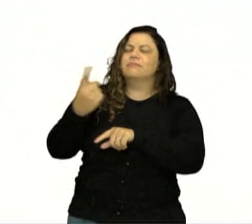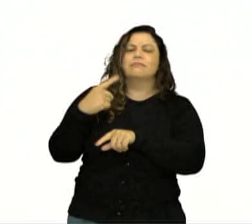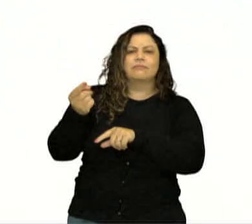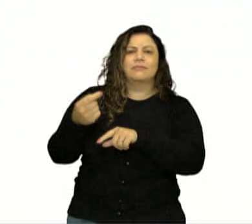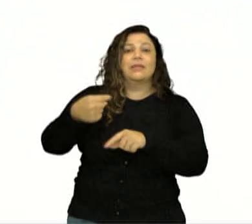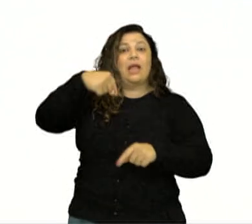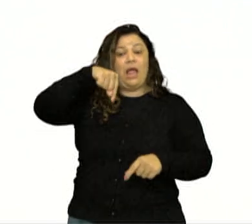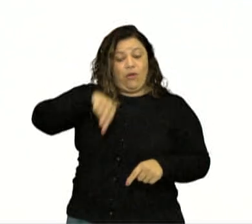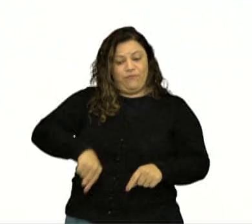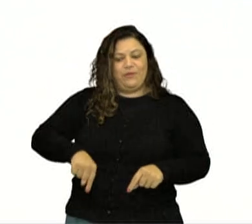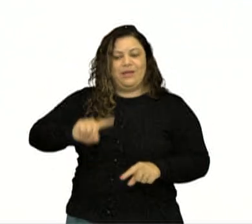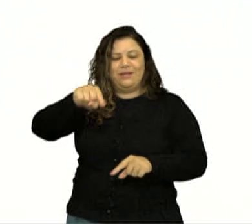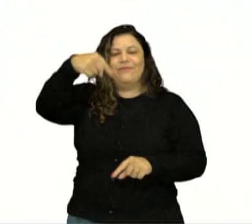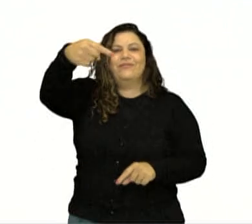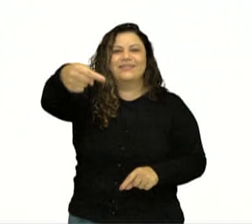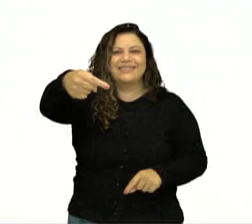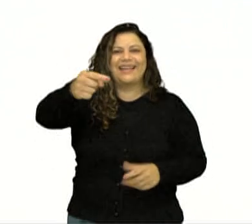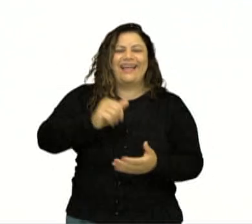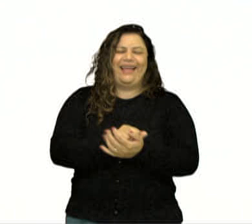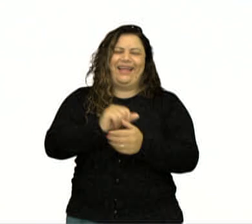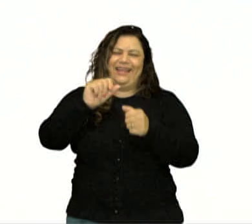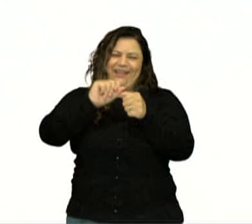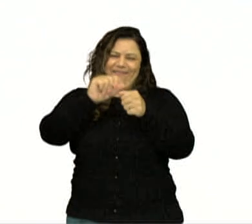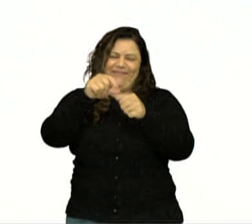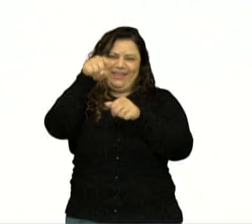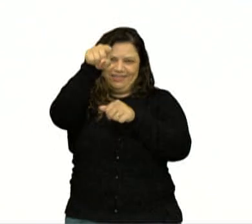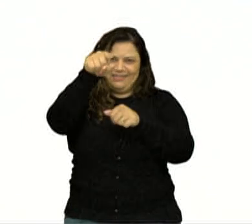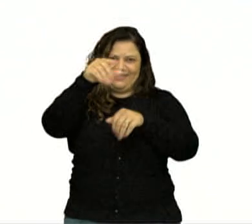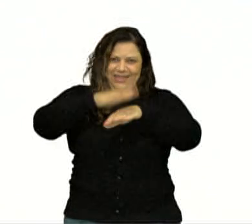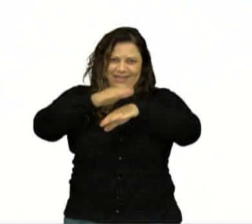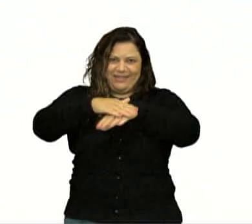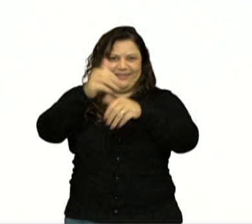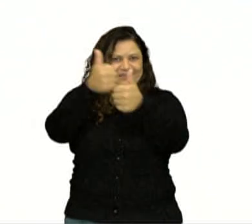você fica aí e vai lá, fazendo aí. Manda ver.